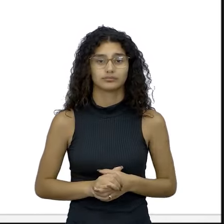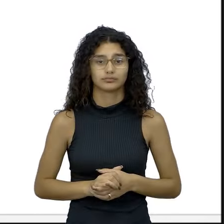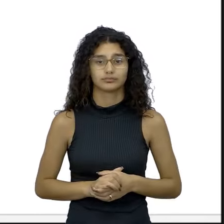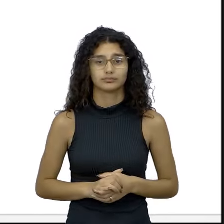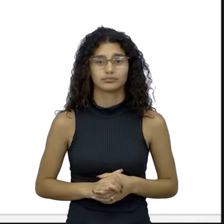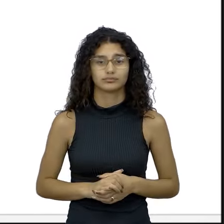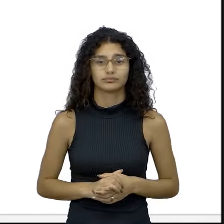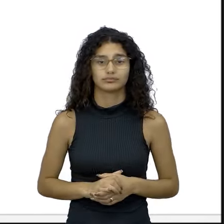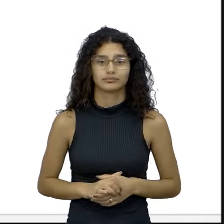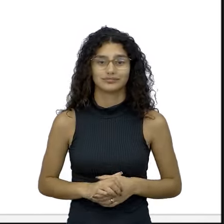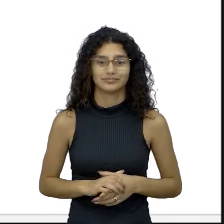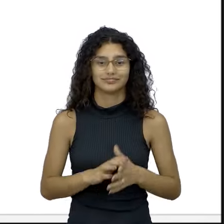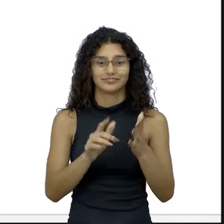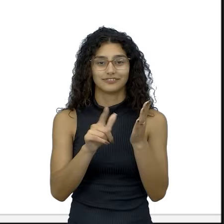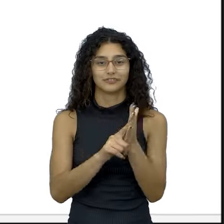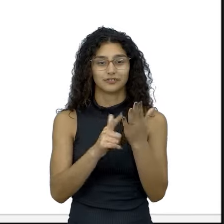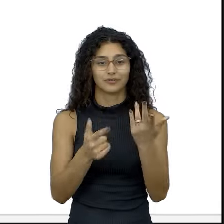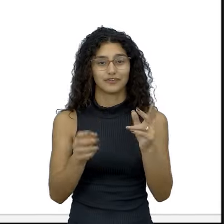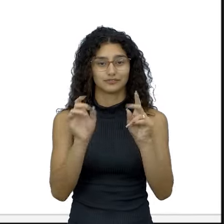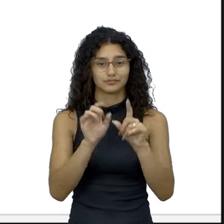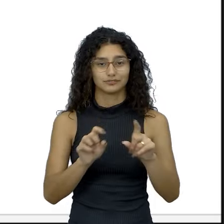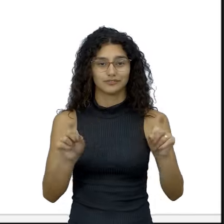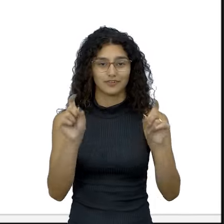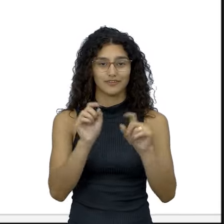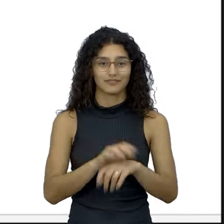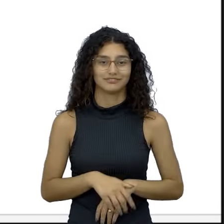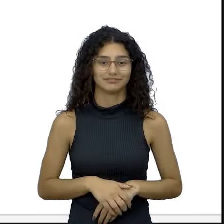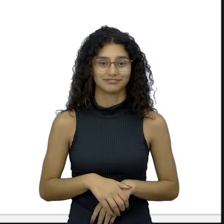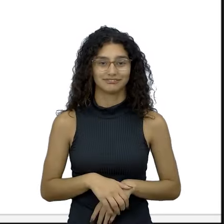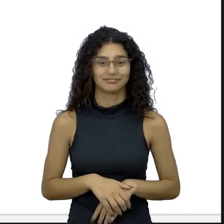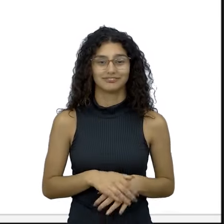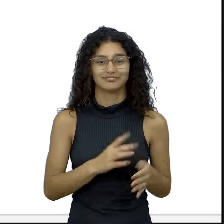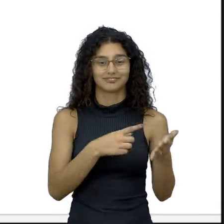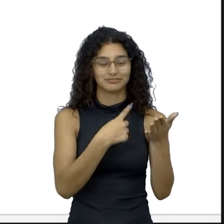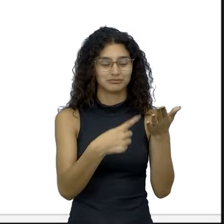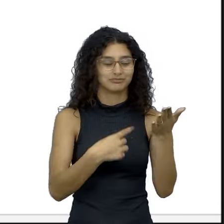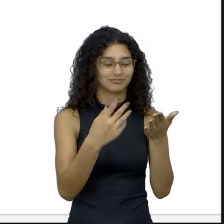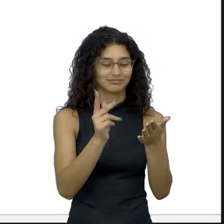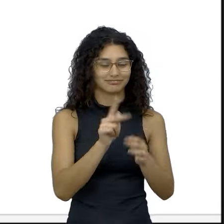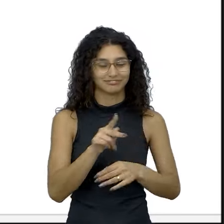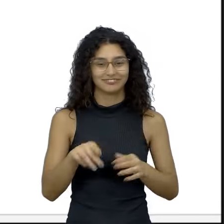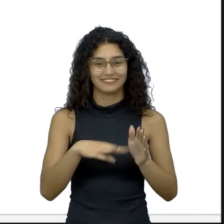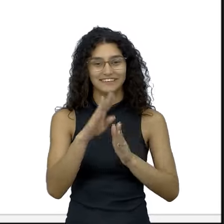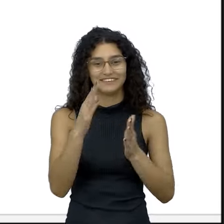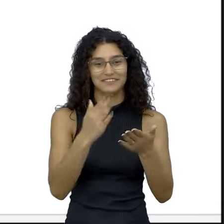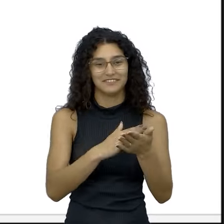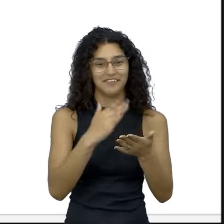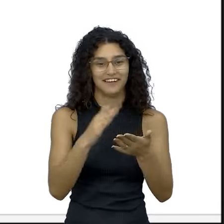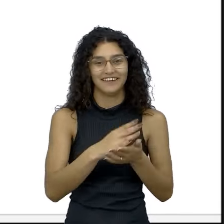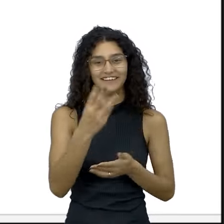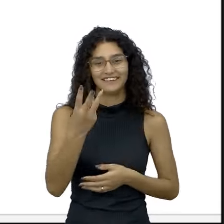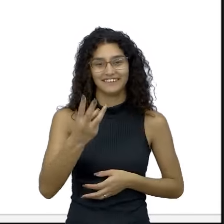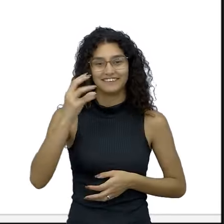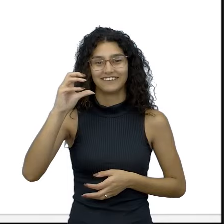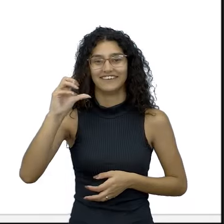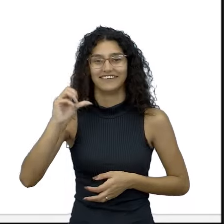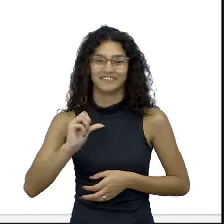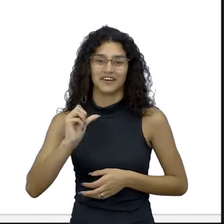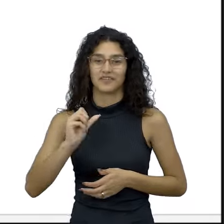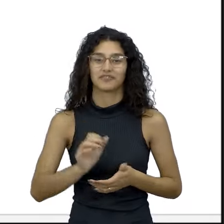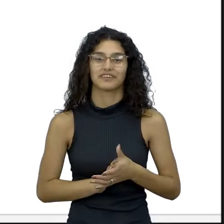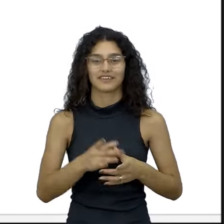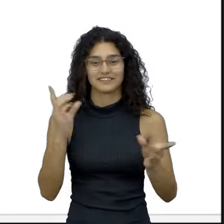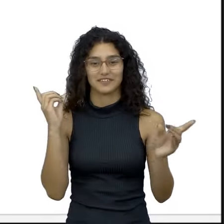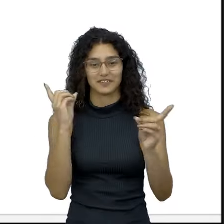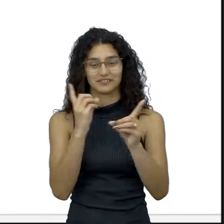Desculpa, de um jornal digital. No caderno do professor, na página 39, anotem aí. Vocês vão